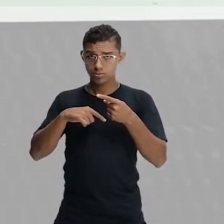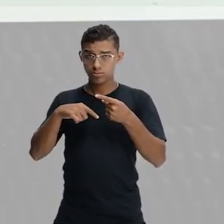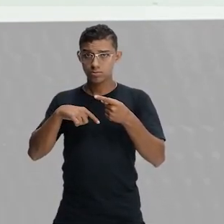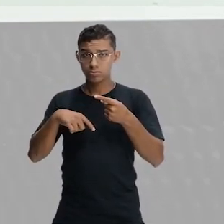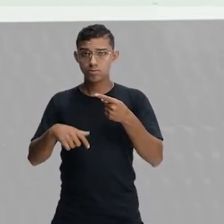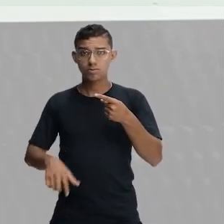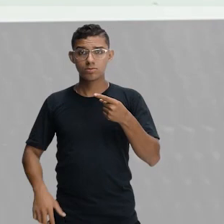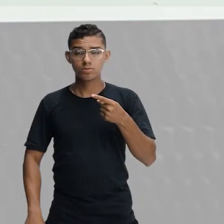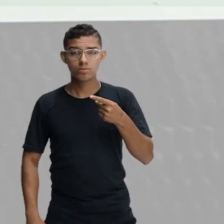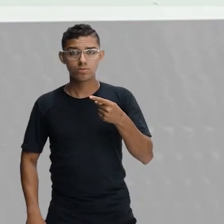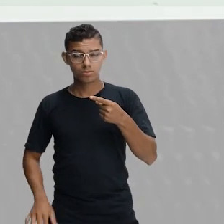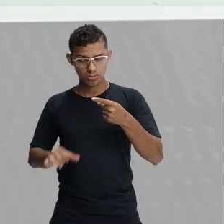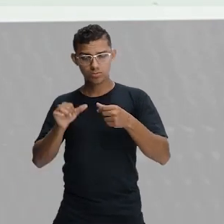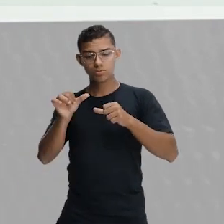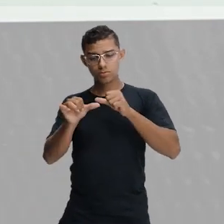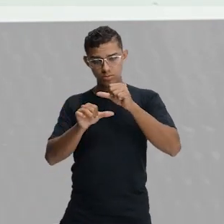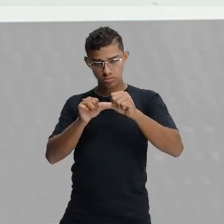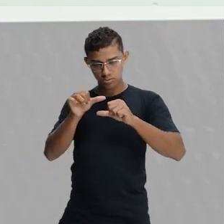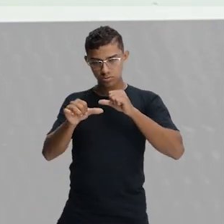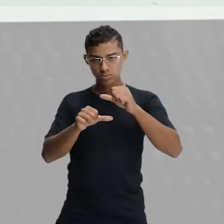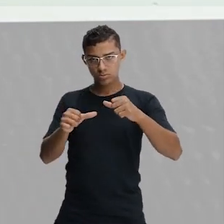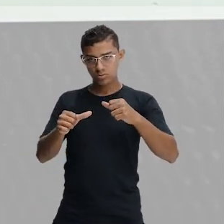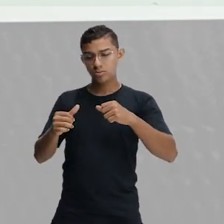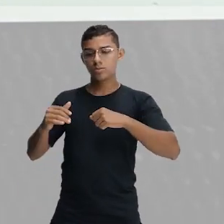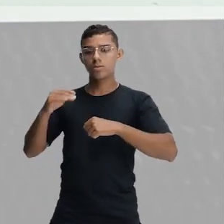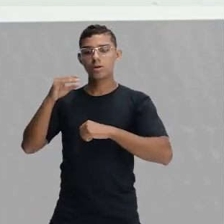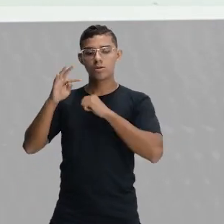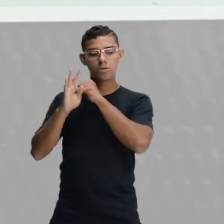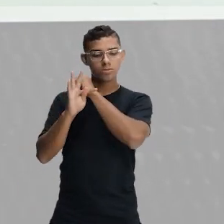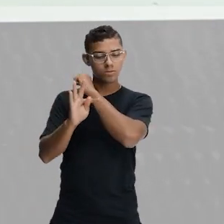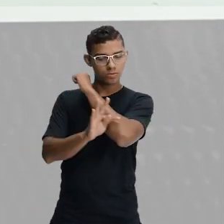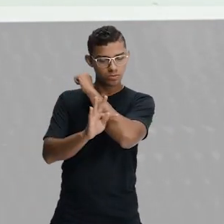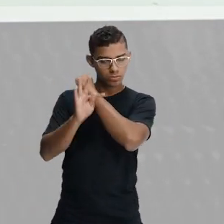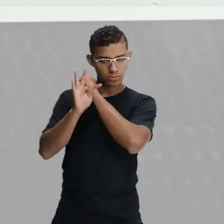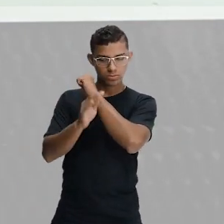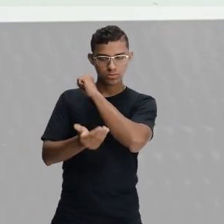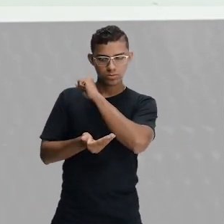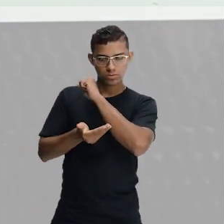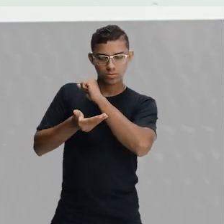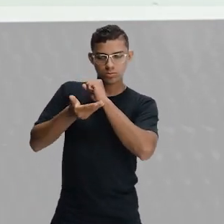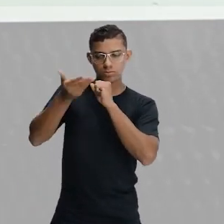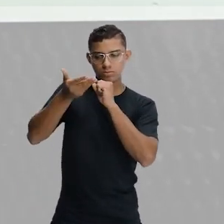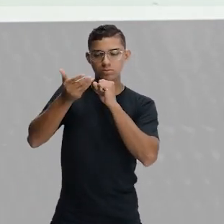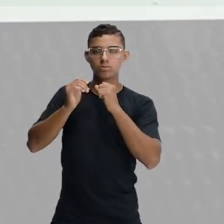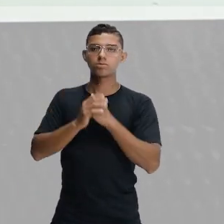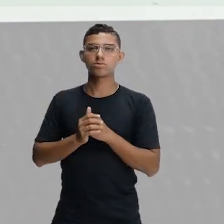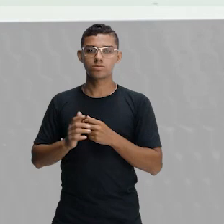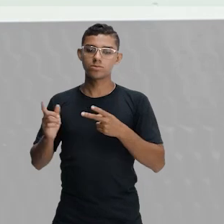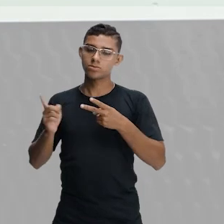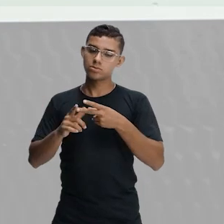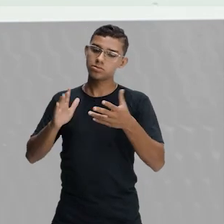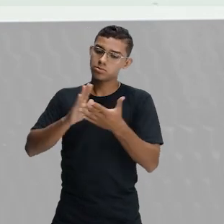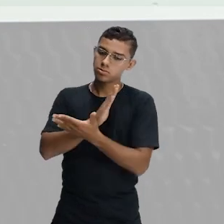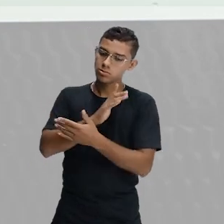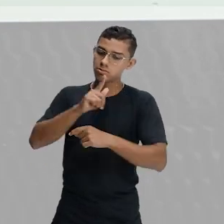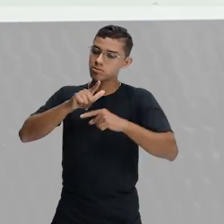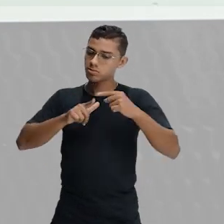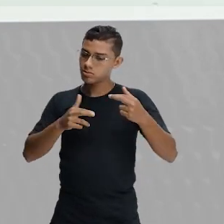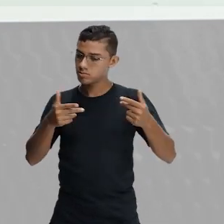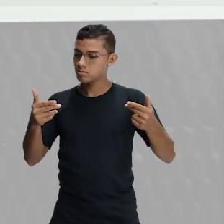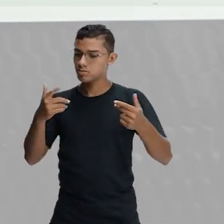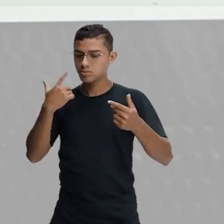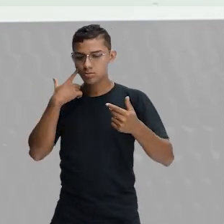haver ali uma mudança quanto à sua temperatura, né? Vai aumentar a temperatura, tá ok? Mas alguns materiais você vai